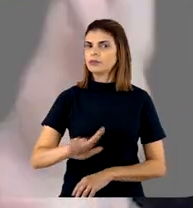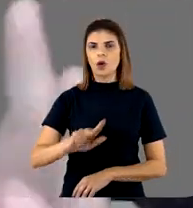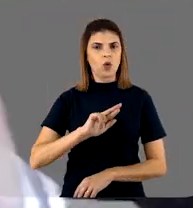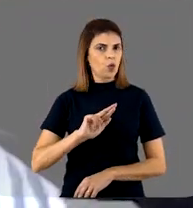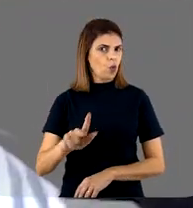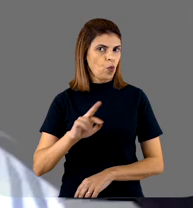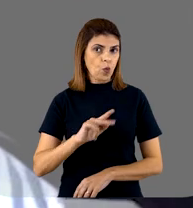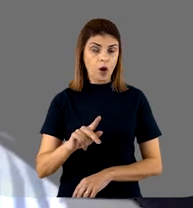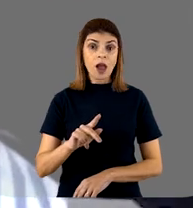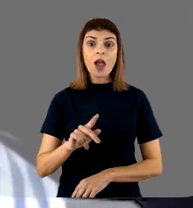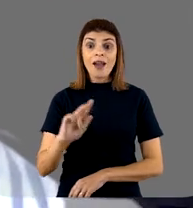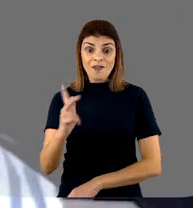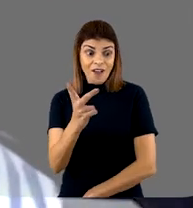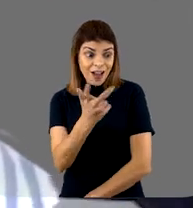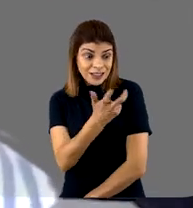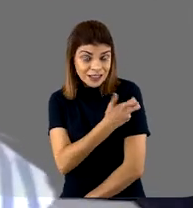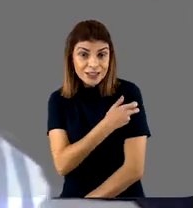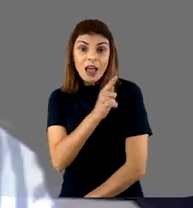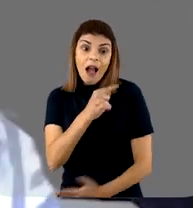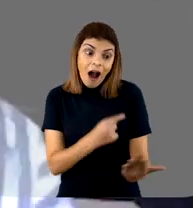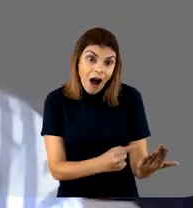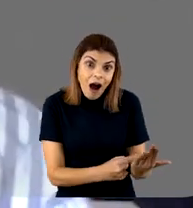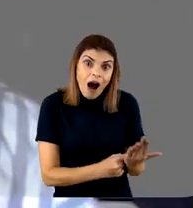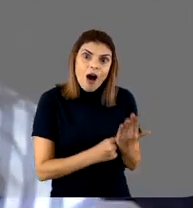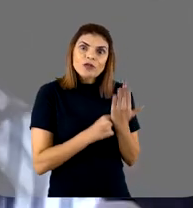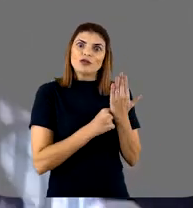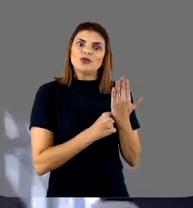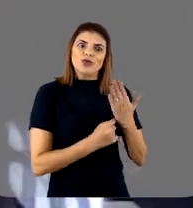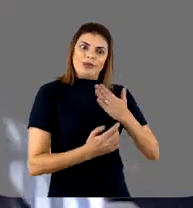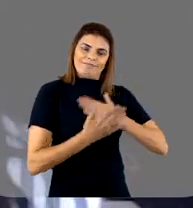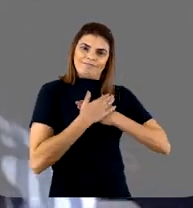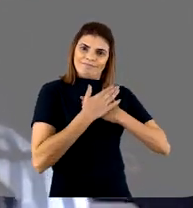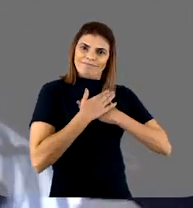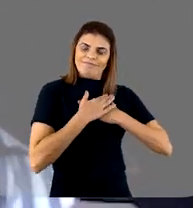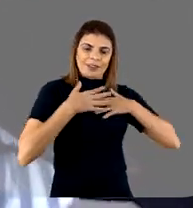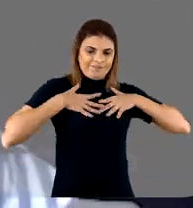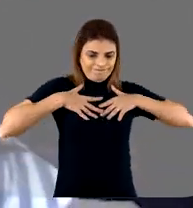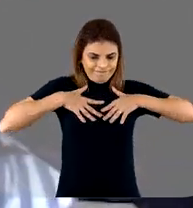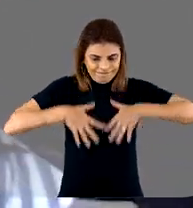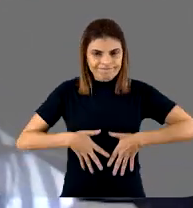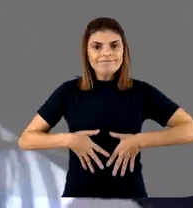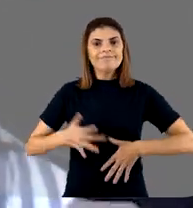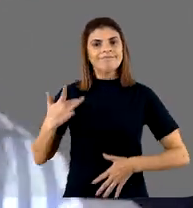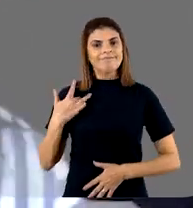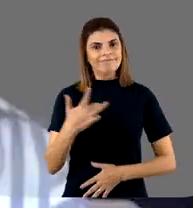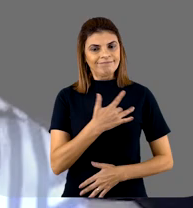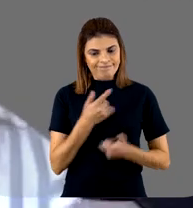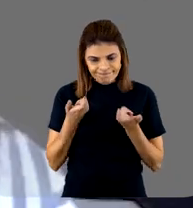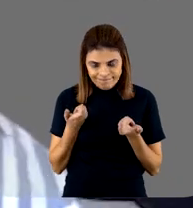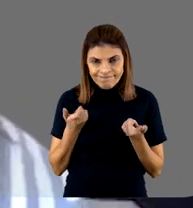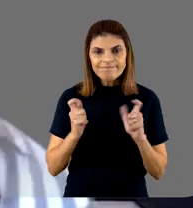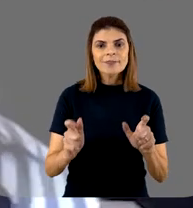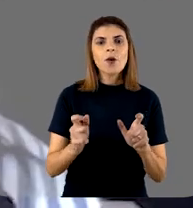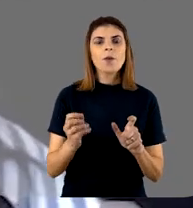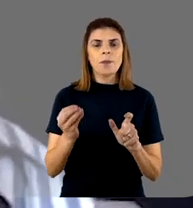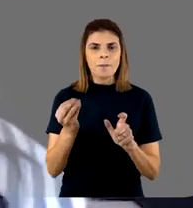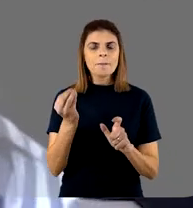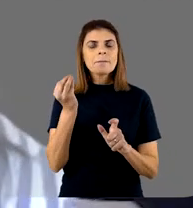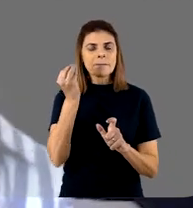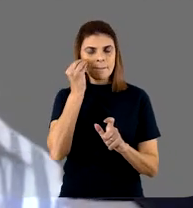um passe de mágica ela veio ela é mais um né Eh mais uma mais uma